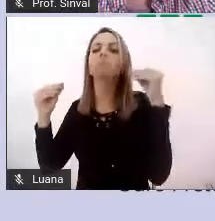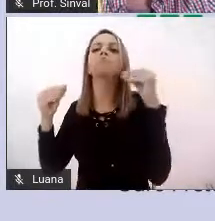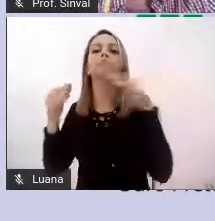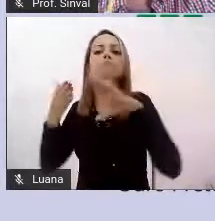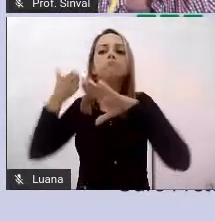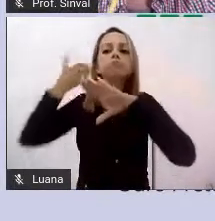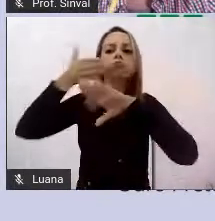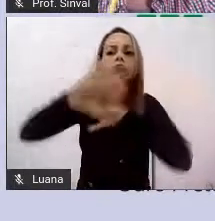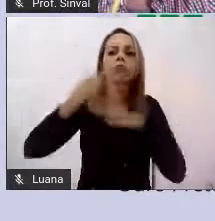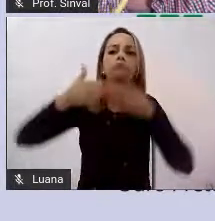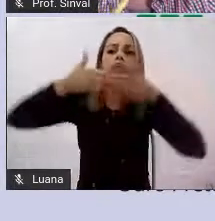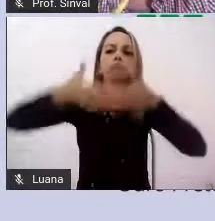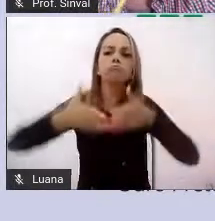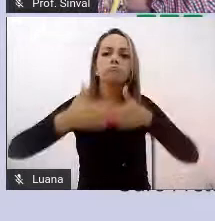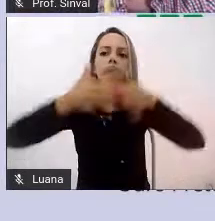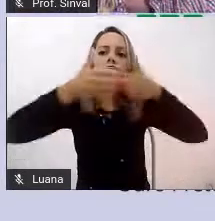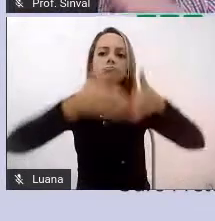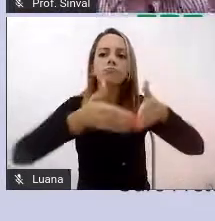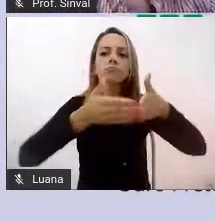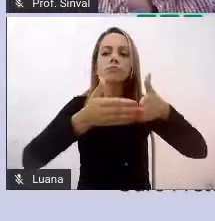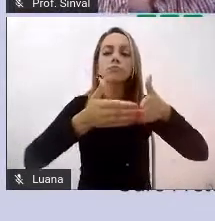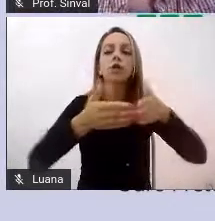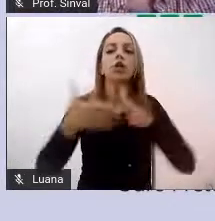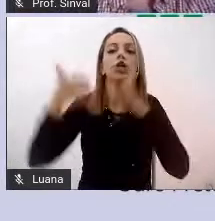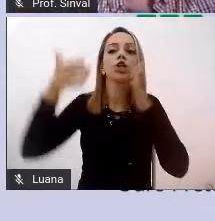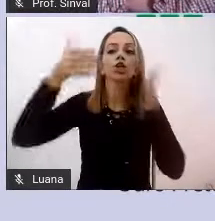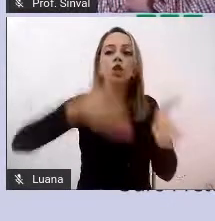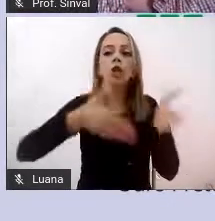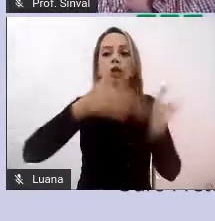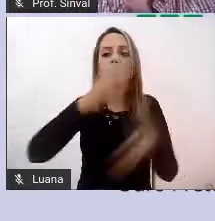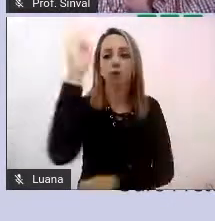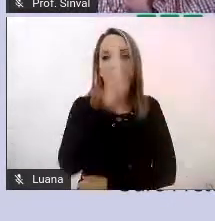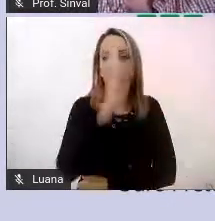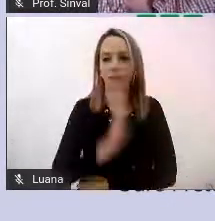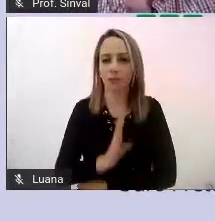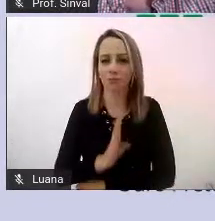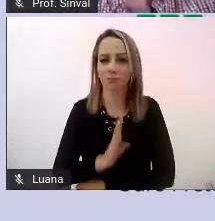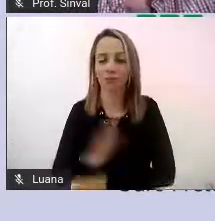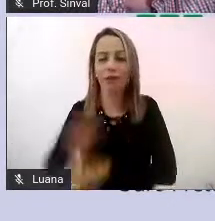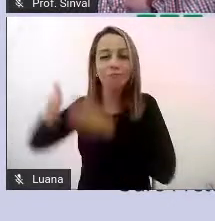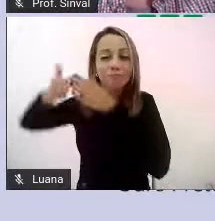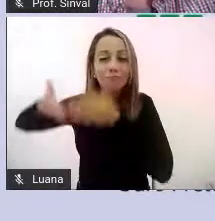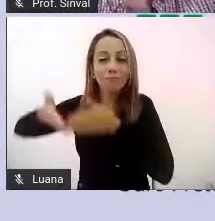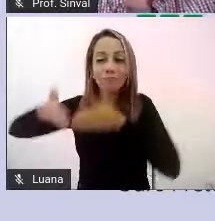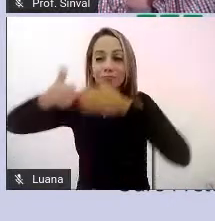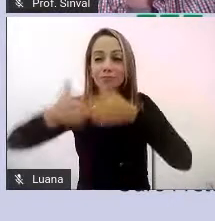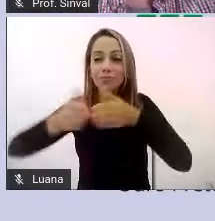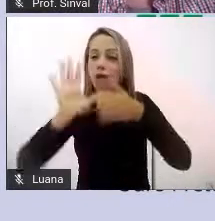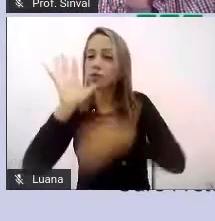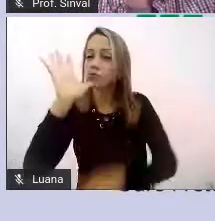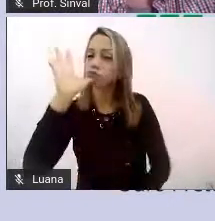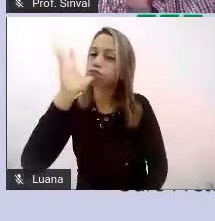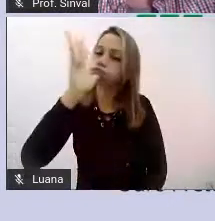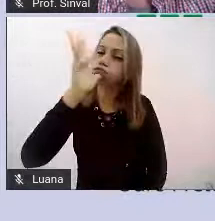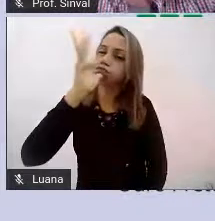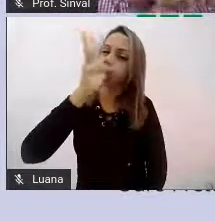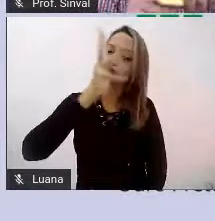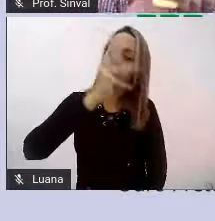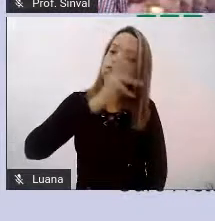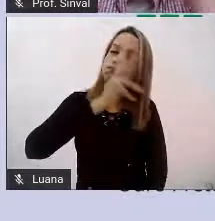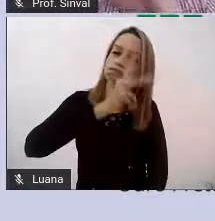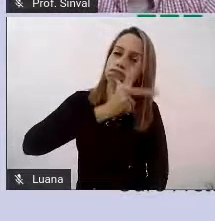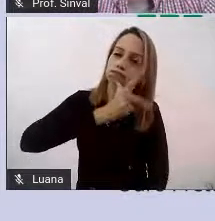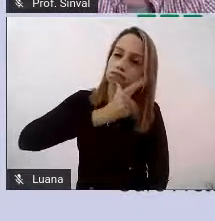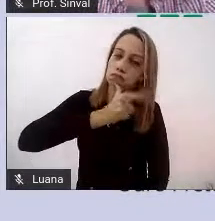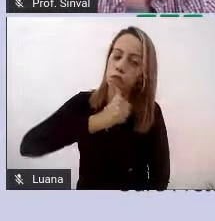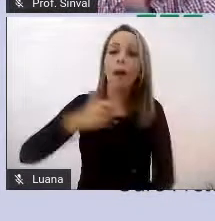Nessa travessia, que foi particularmente longa, a esquadra foi montada em dois blocos que